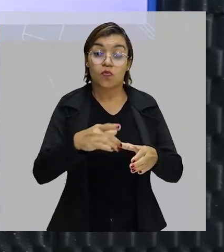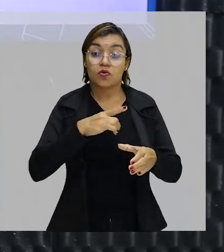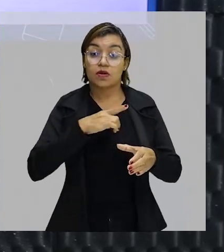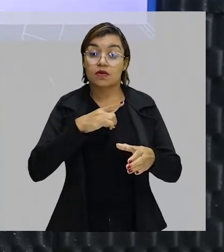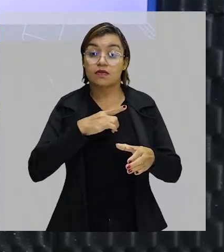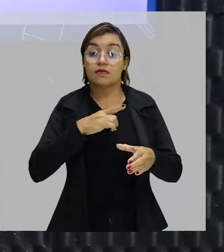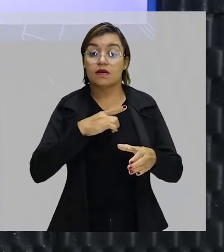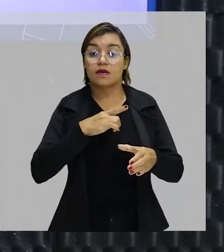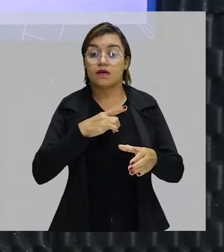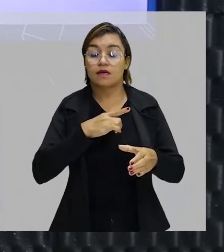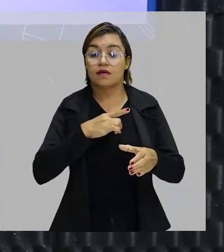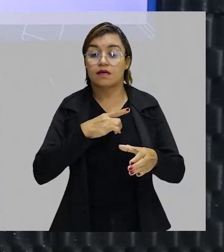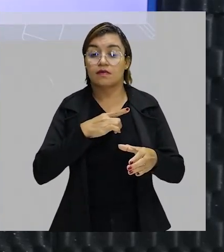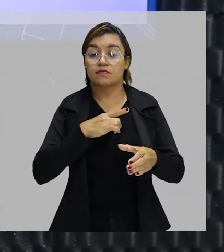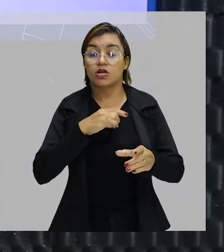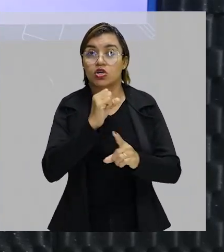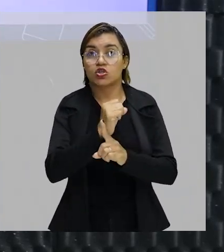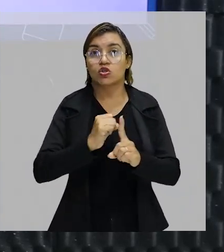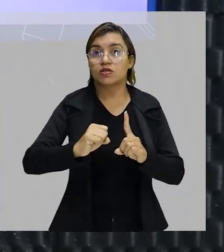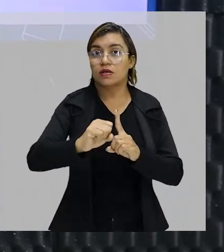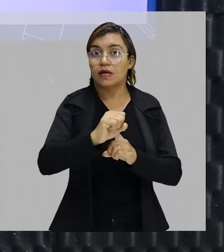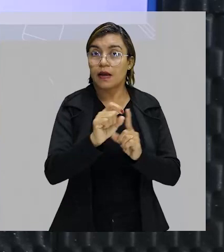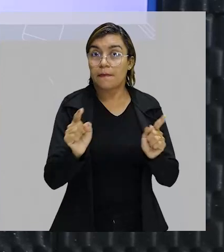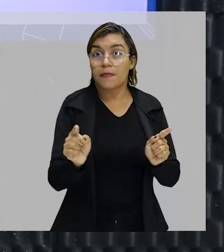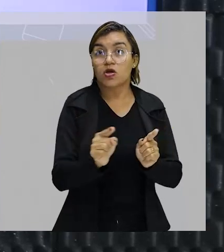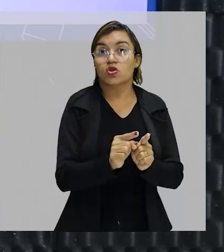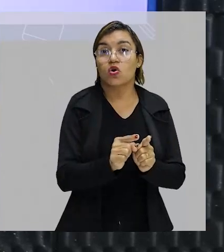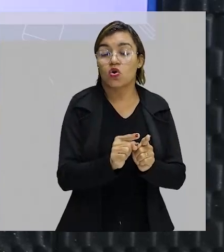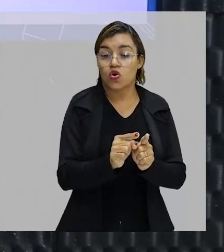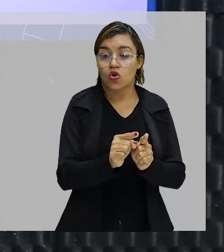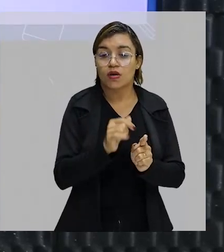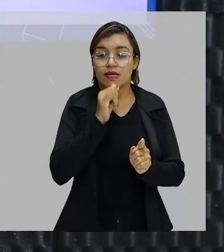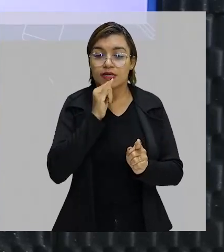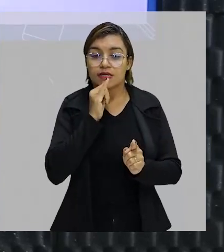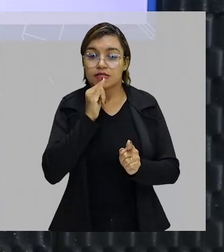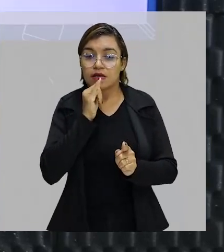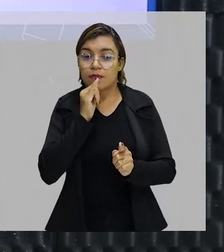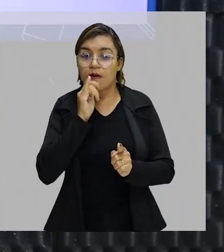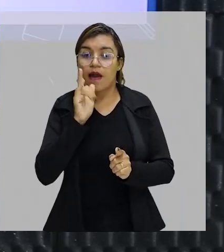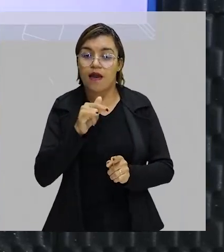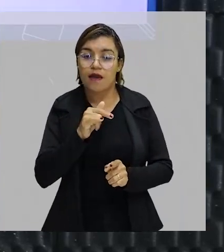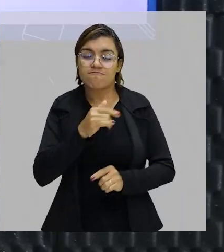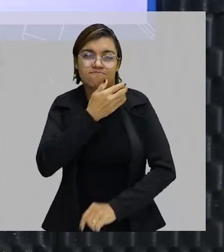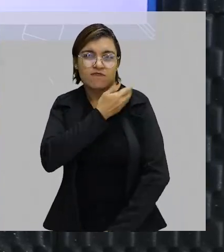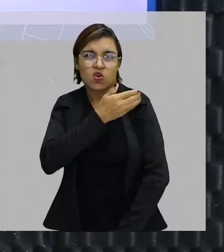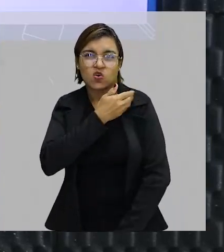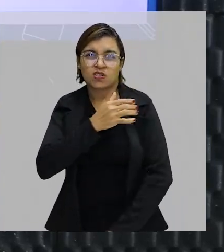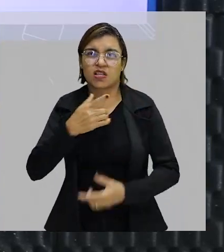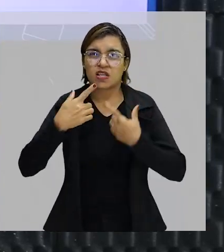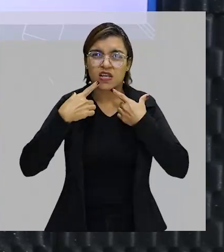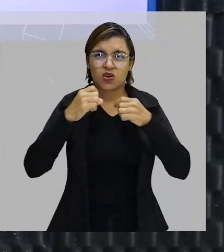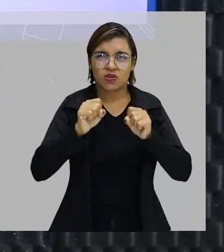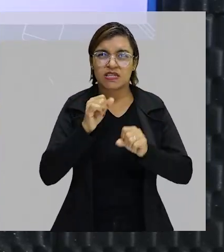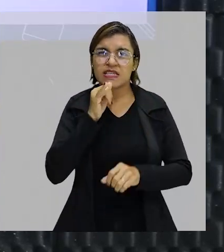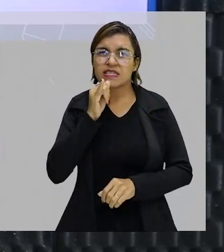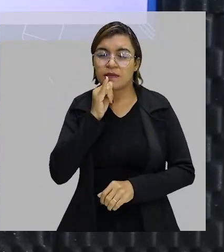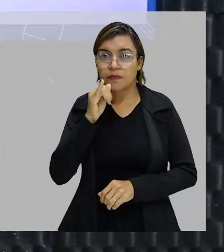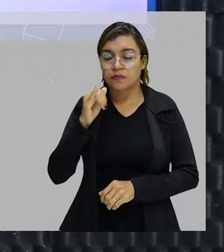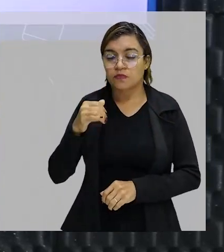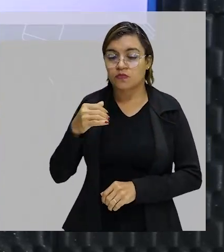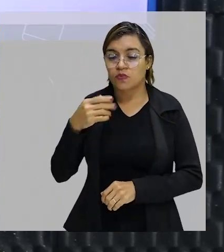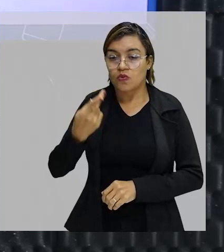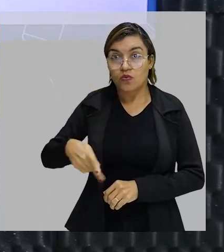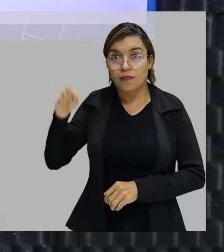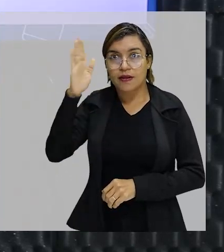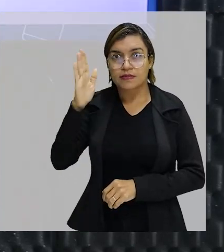social, que têm menor prestígio social, geralmente são alvo de preconceito linguístico. Por exemplo, no Brasil.